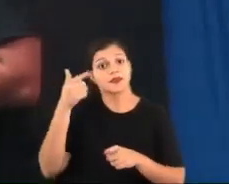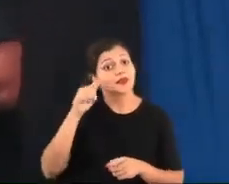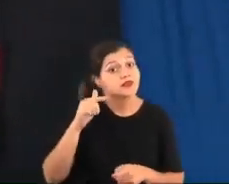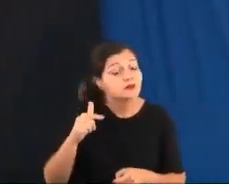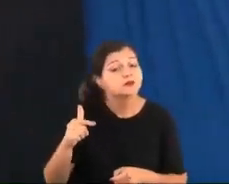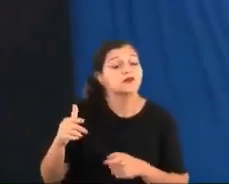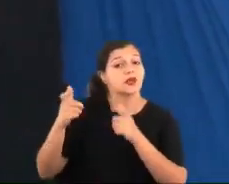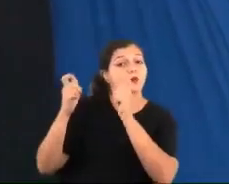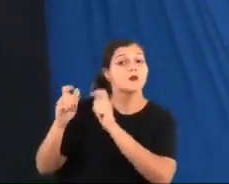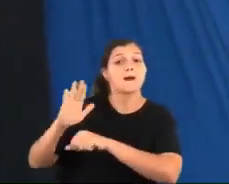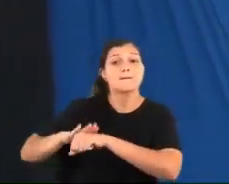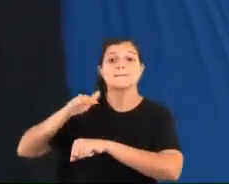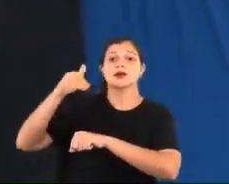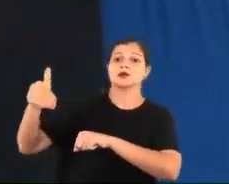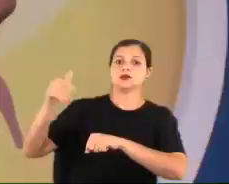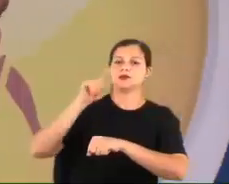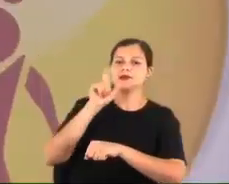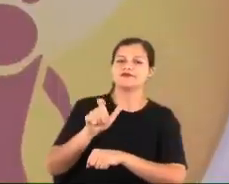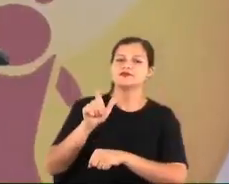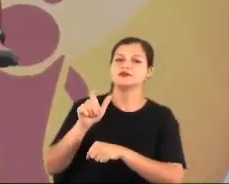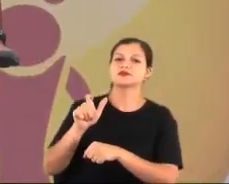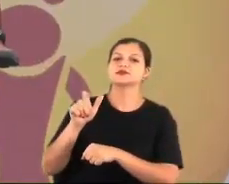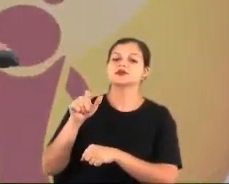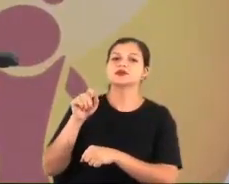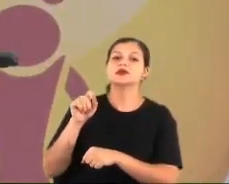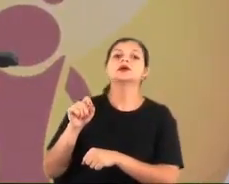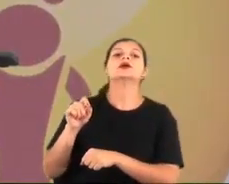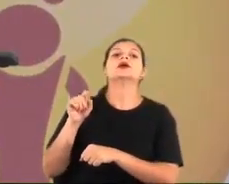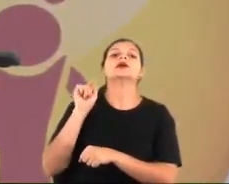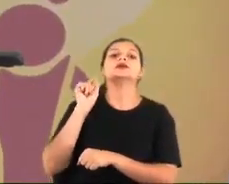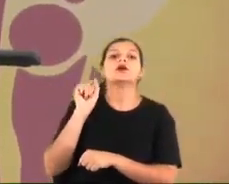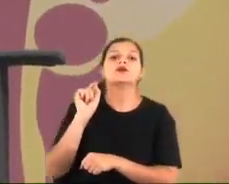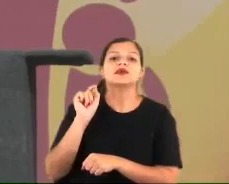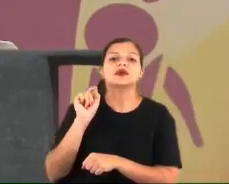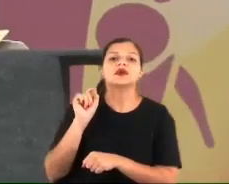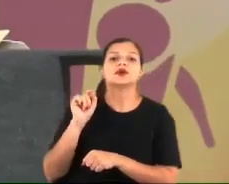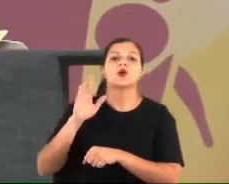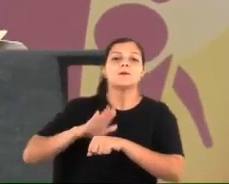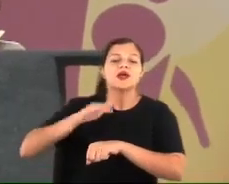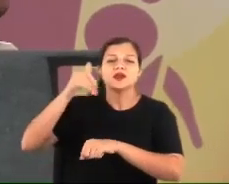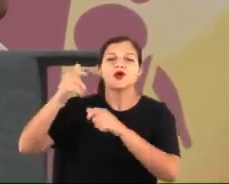você estar do que debaixo ali, com o seu pastor lhe